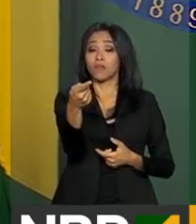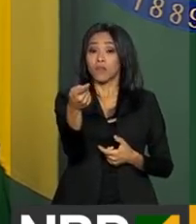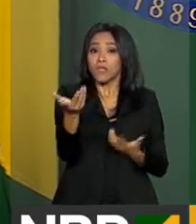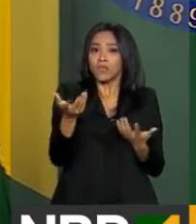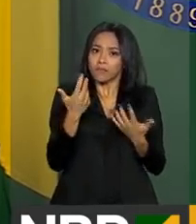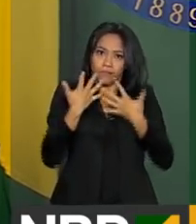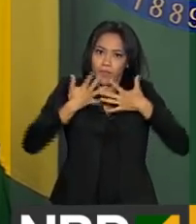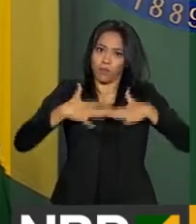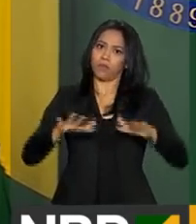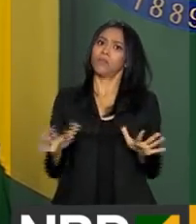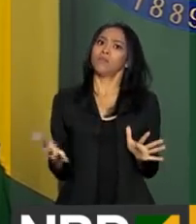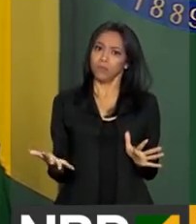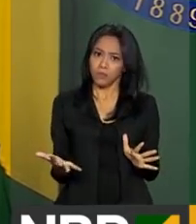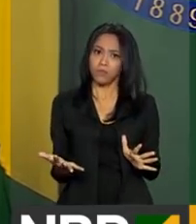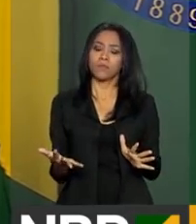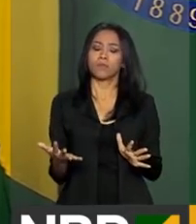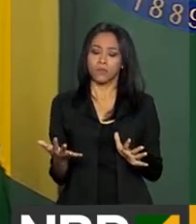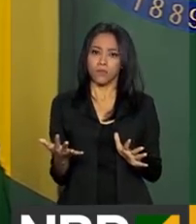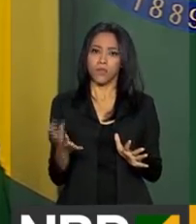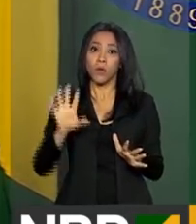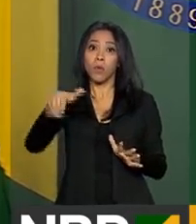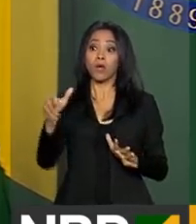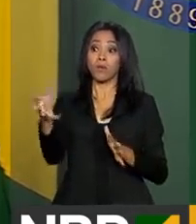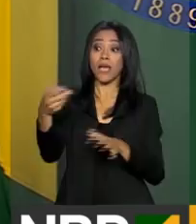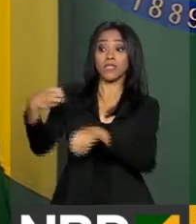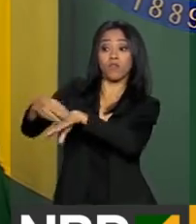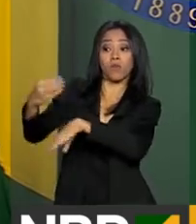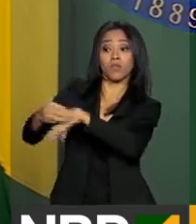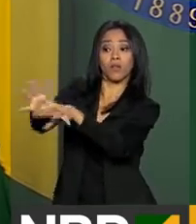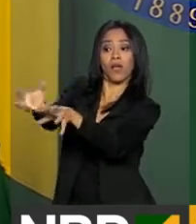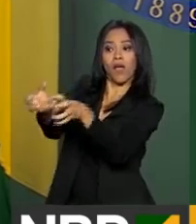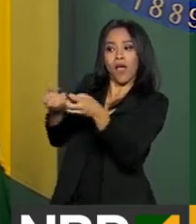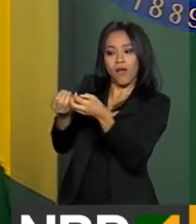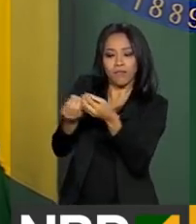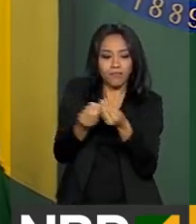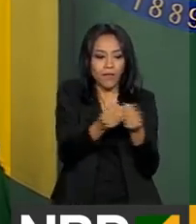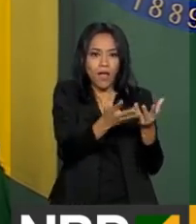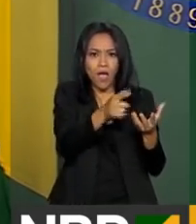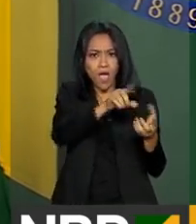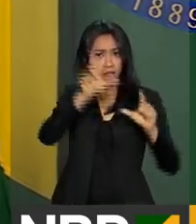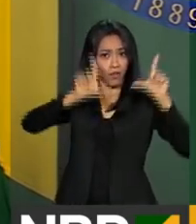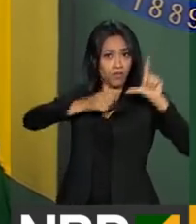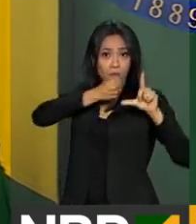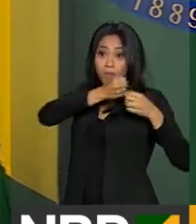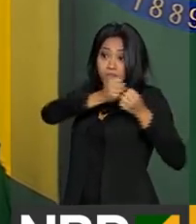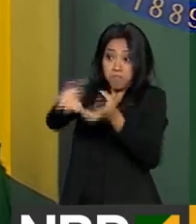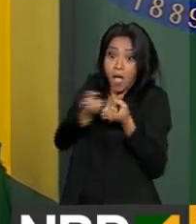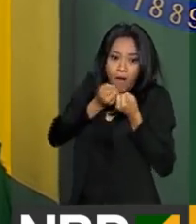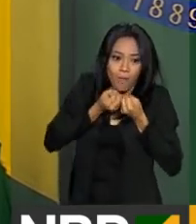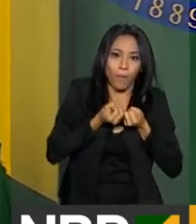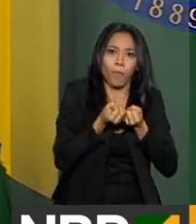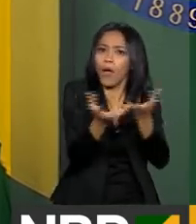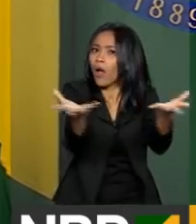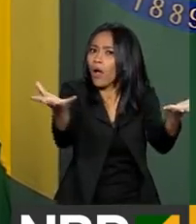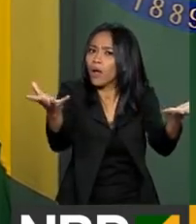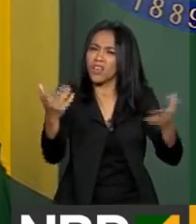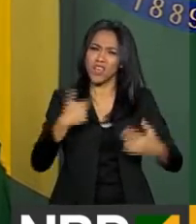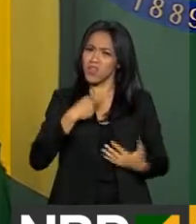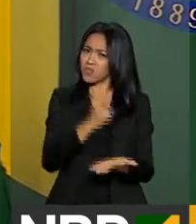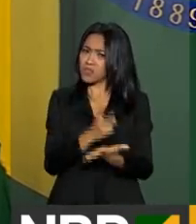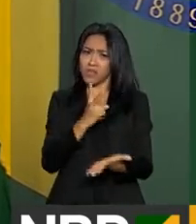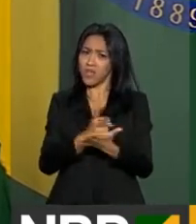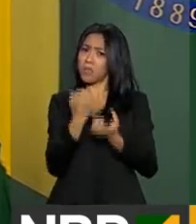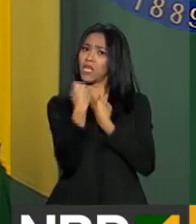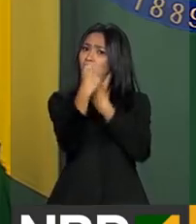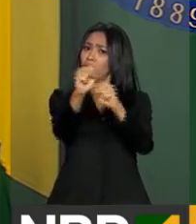naturalmente quando este chega a imprensa divulga eu que sempre defendo a liberdade de imprensa